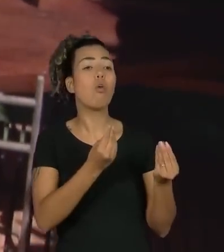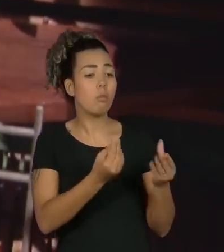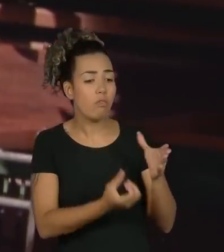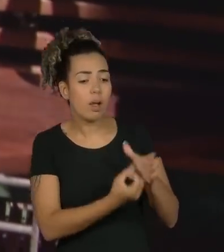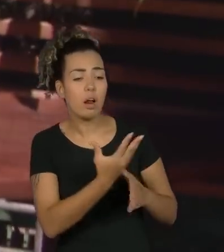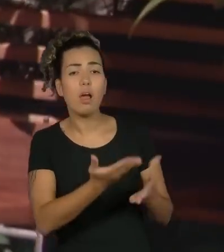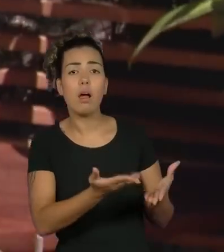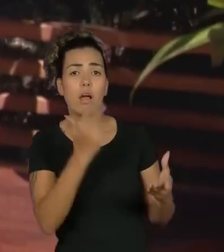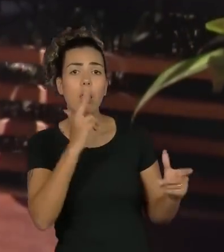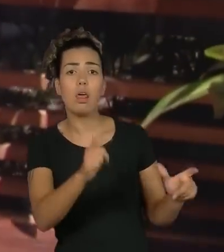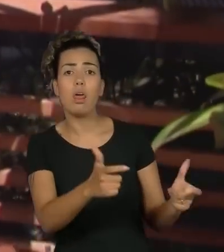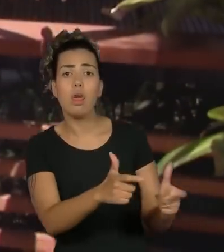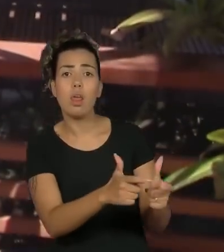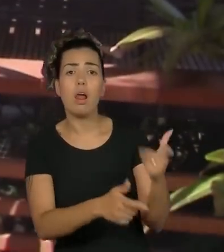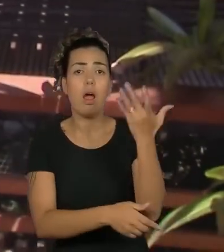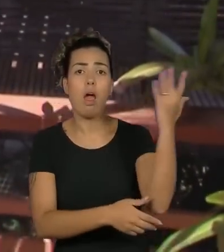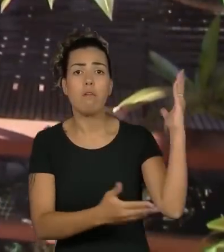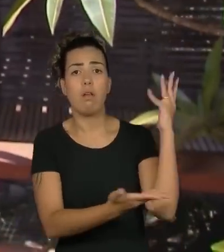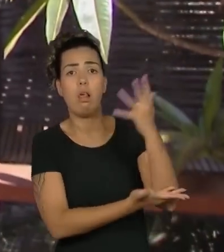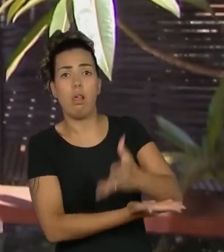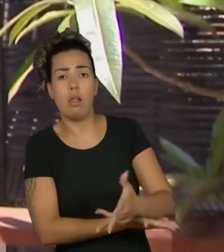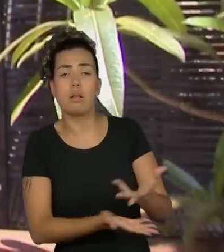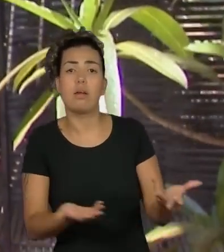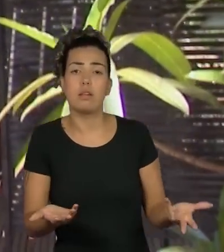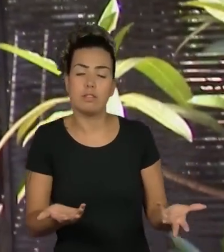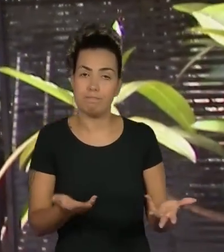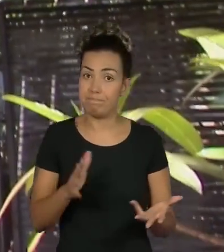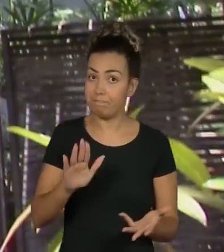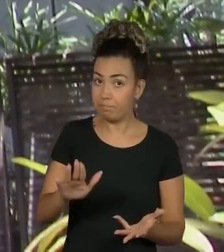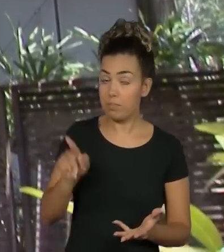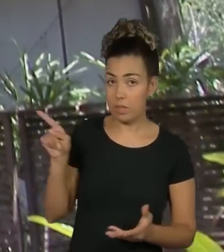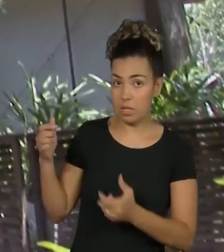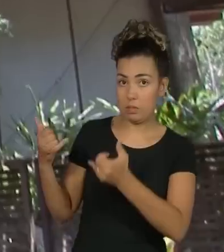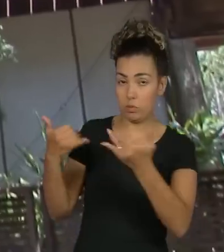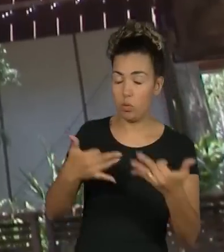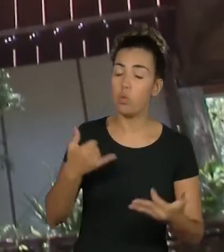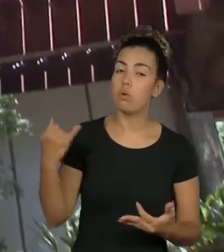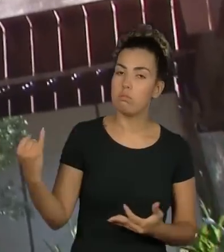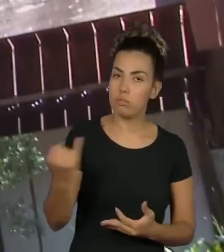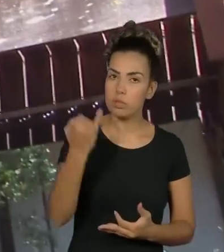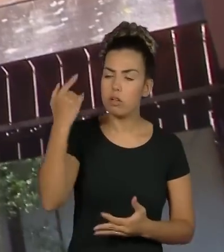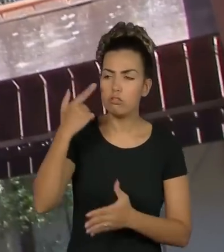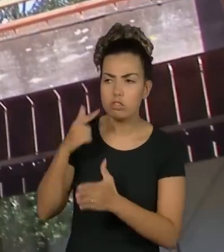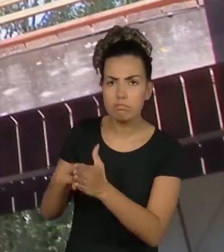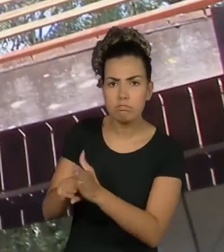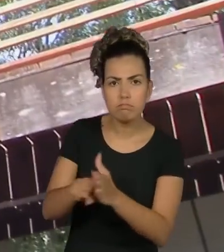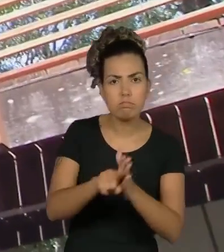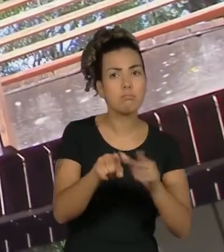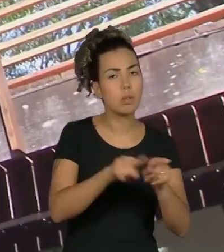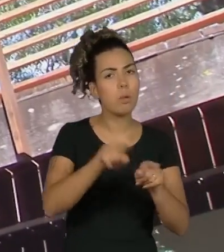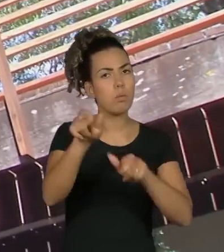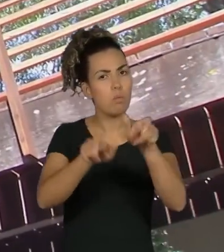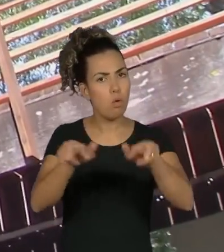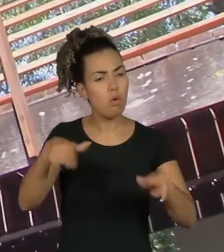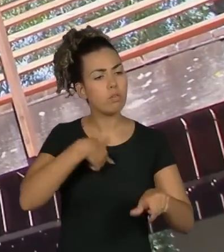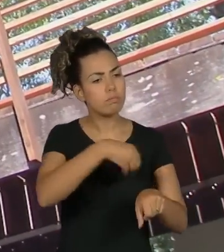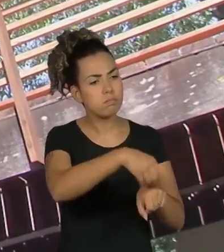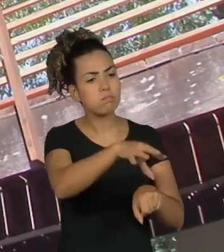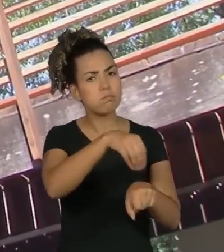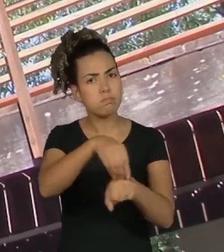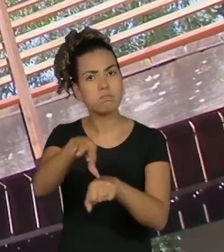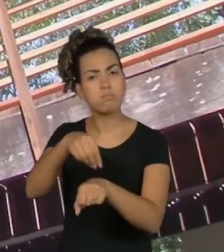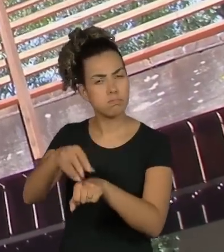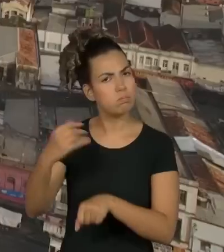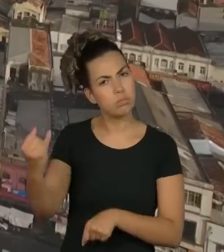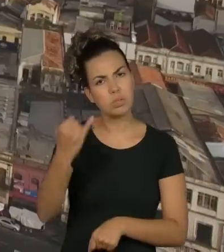Para Marcelo Aflalo, é fundamental investir em pesquisas e educar a sociedade sobre a necessidade de mudanças no